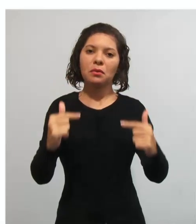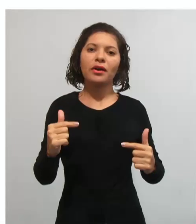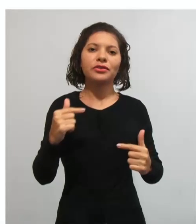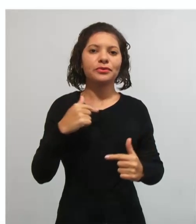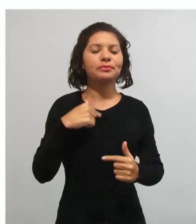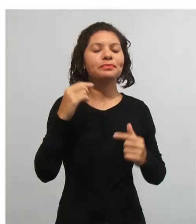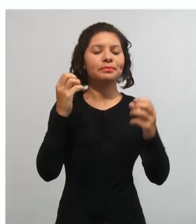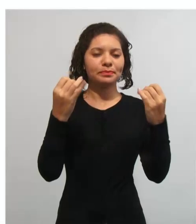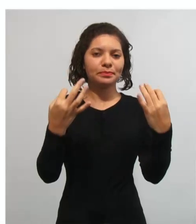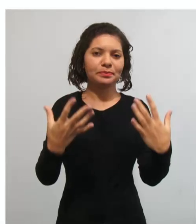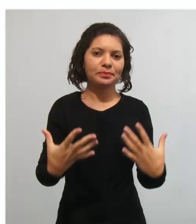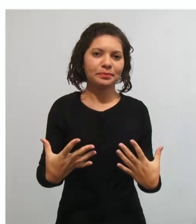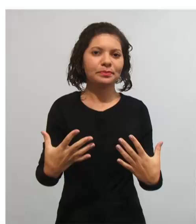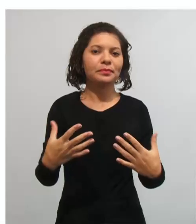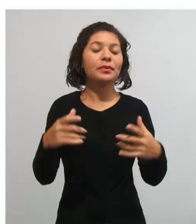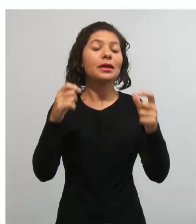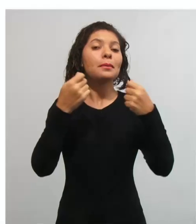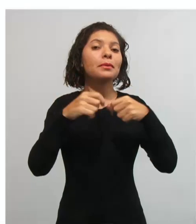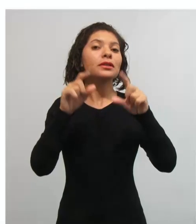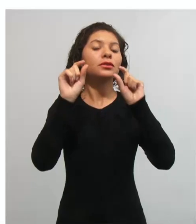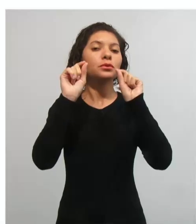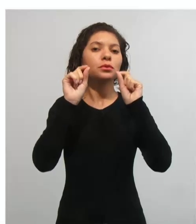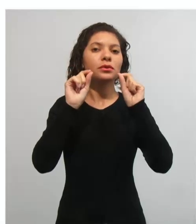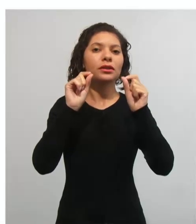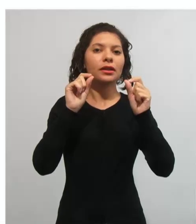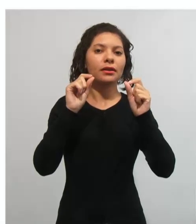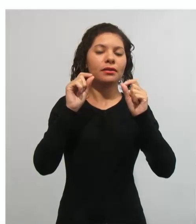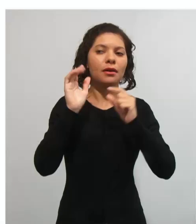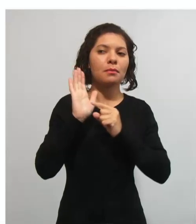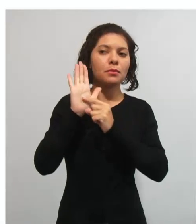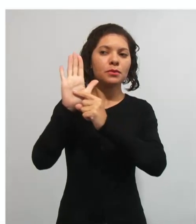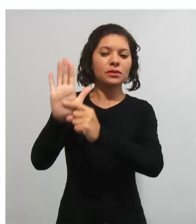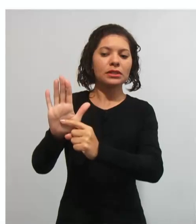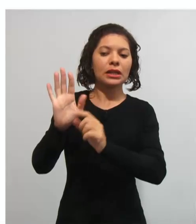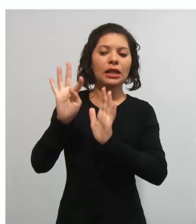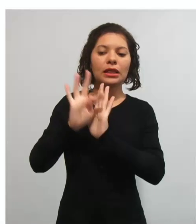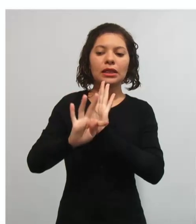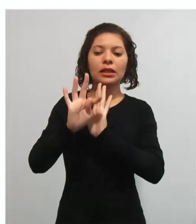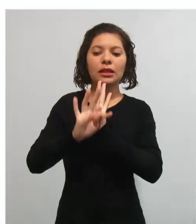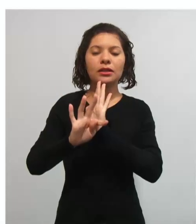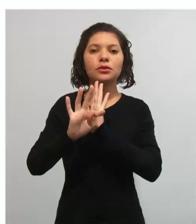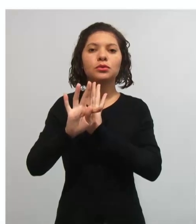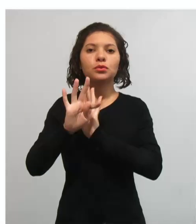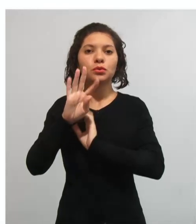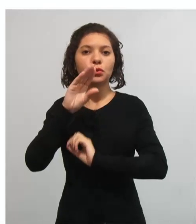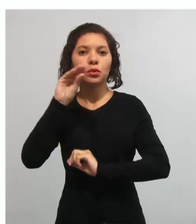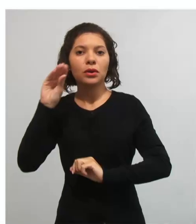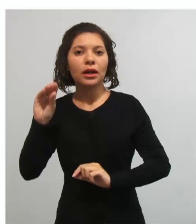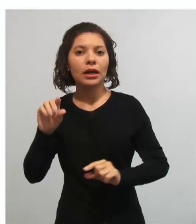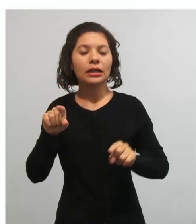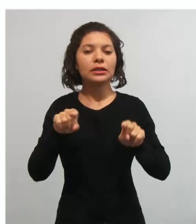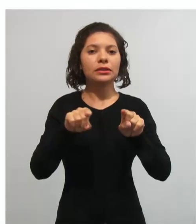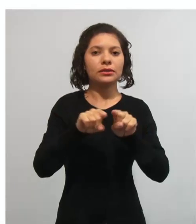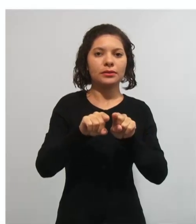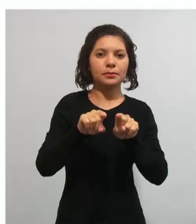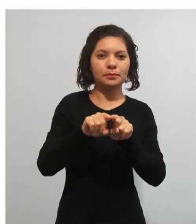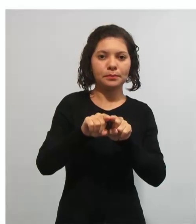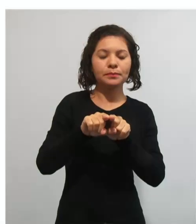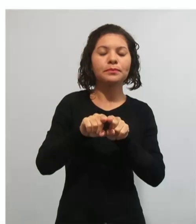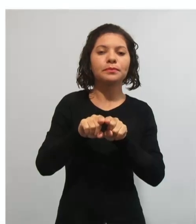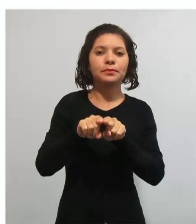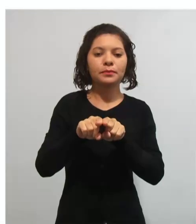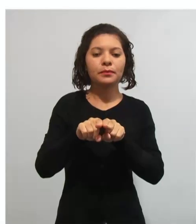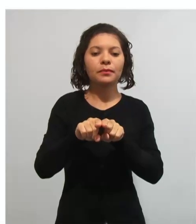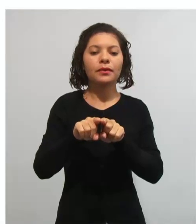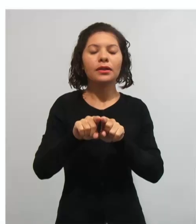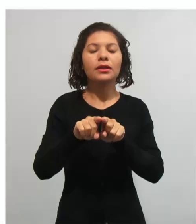mencionando anteriormente. É preciso tratar de textos orais na escola, de fontes autênticas, reconhecer que a